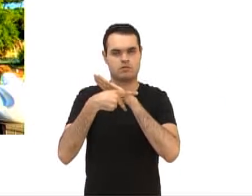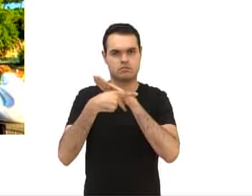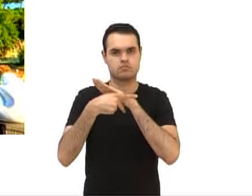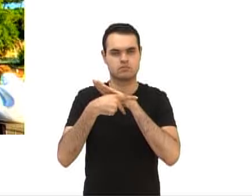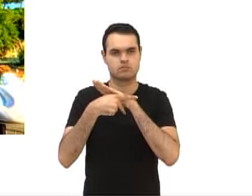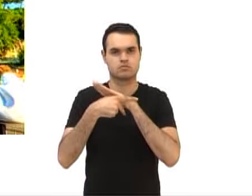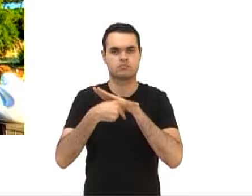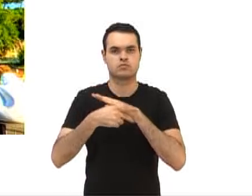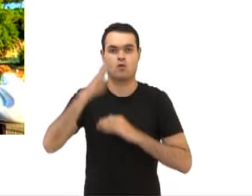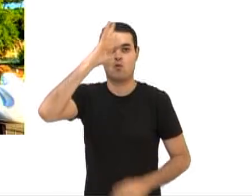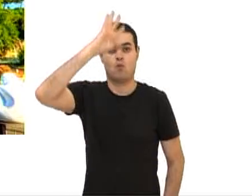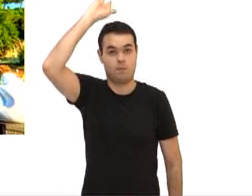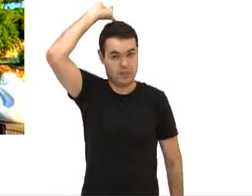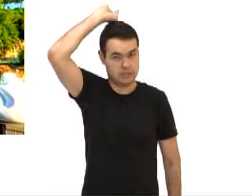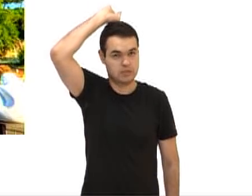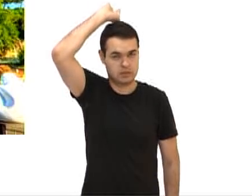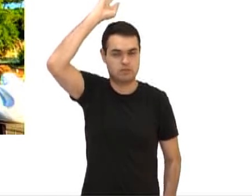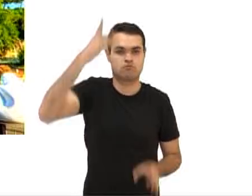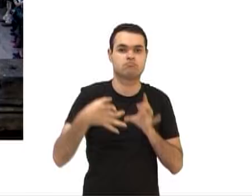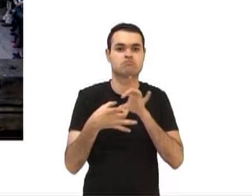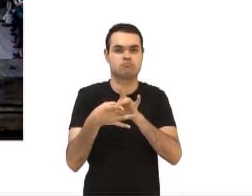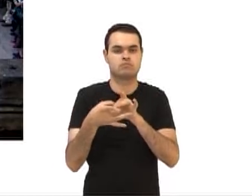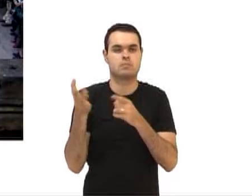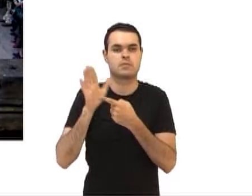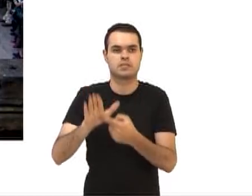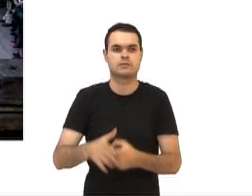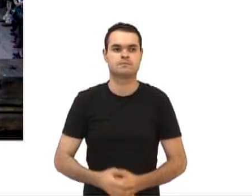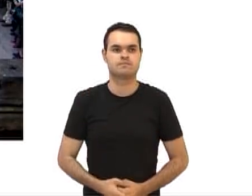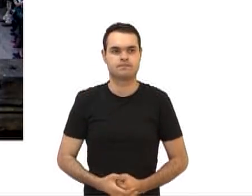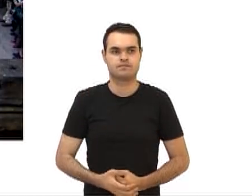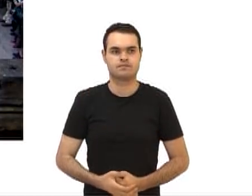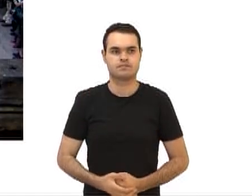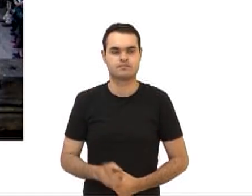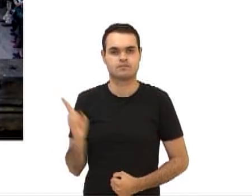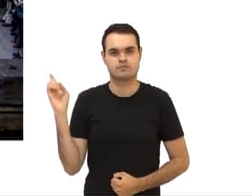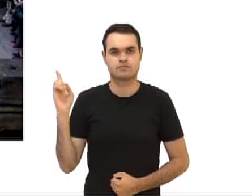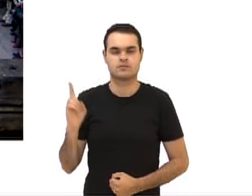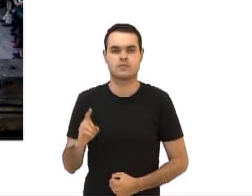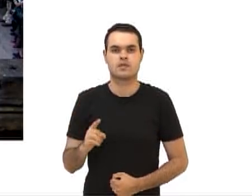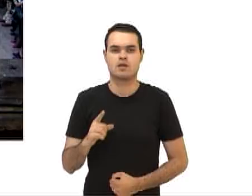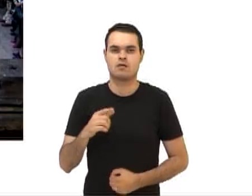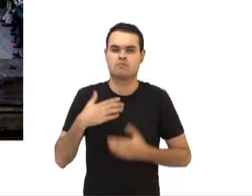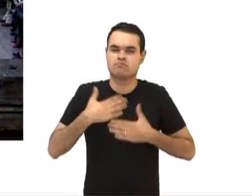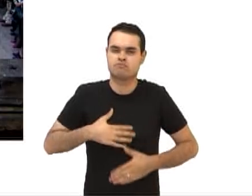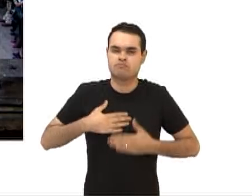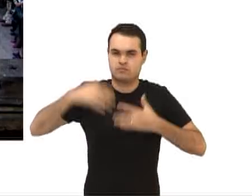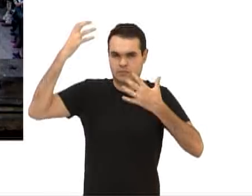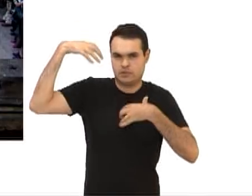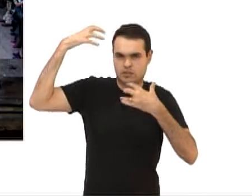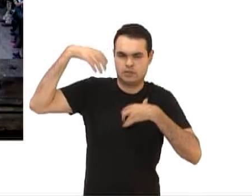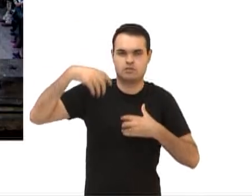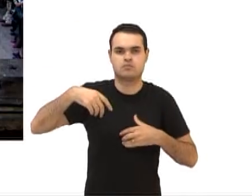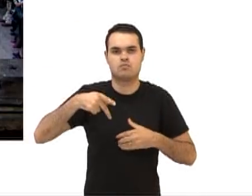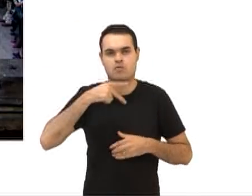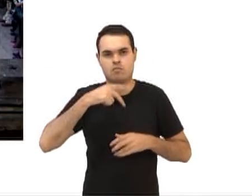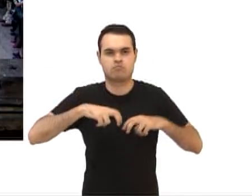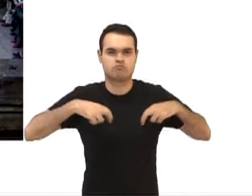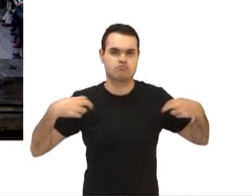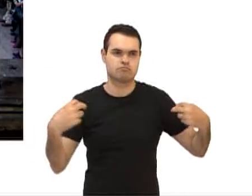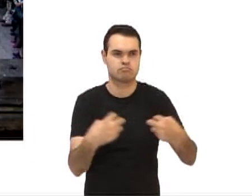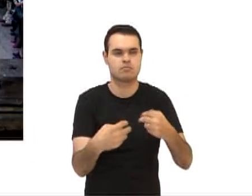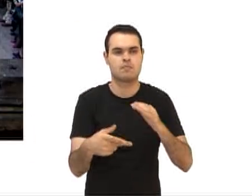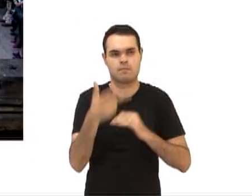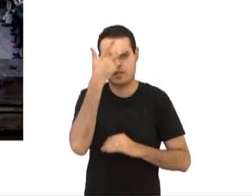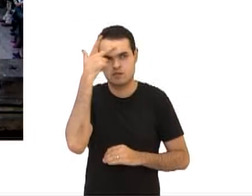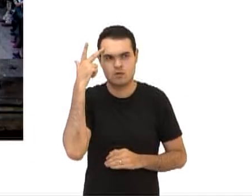arquitetura romana para fazer essa apresentação, né? As termas, aí para vocês verem como é que ficava aqui,